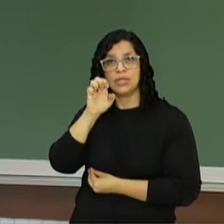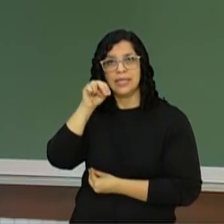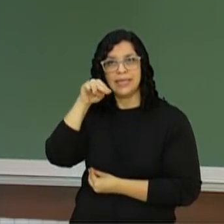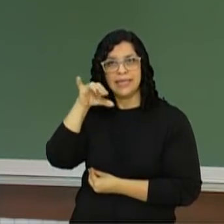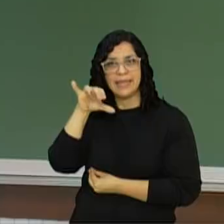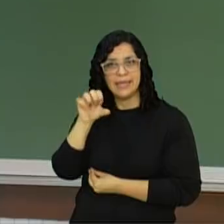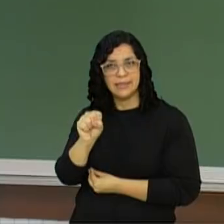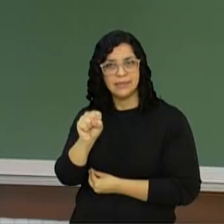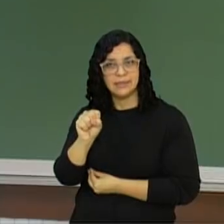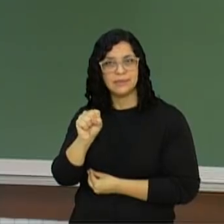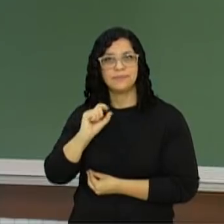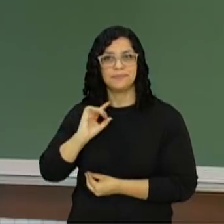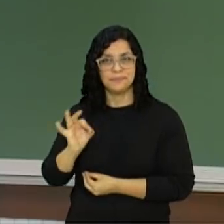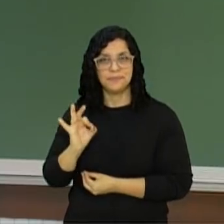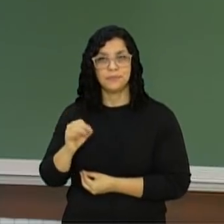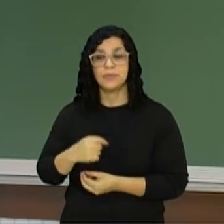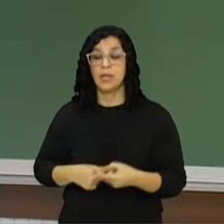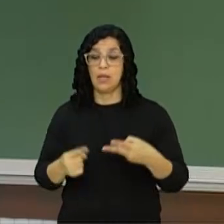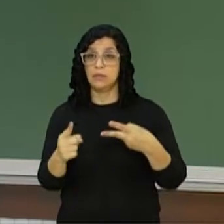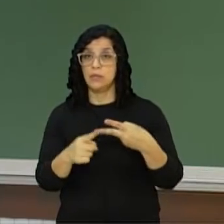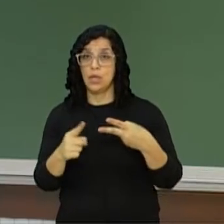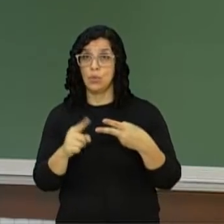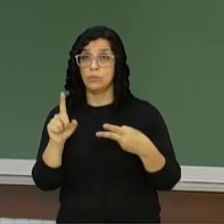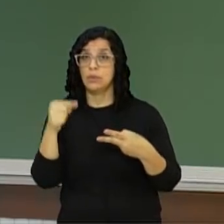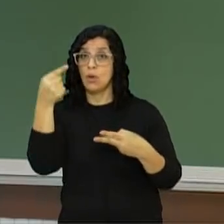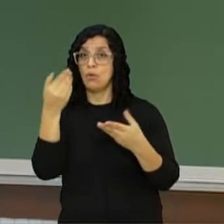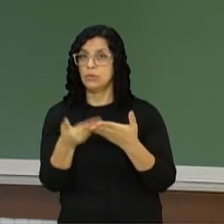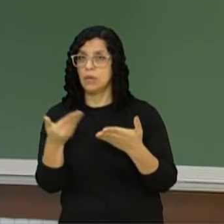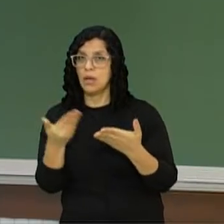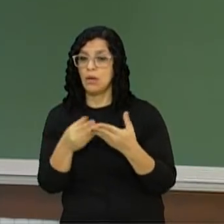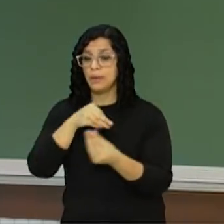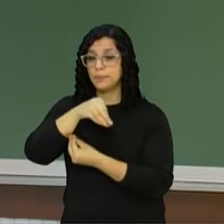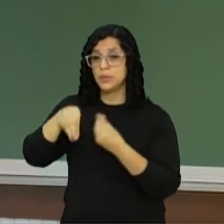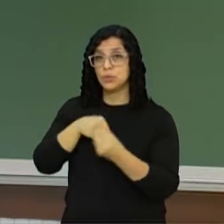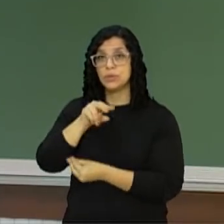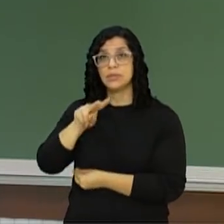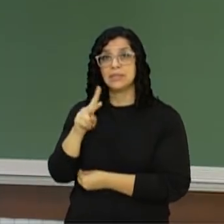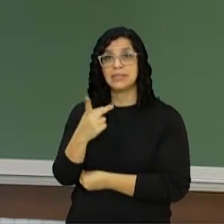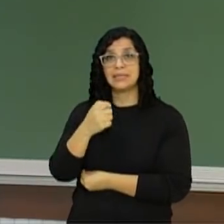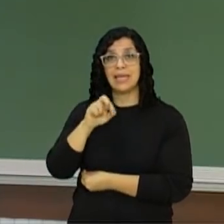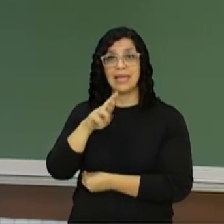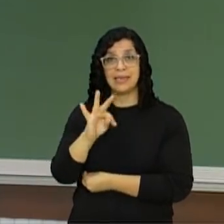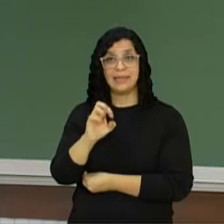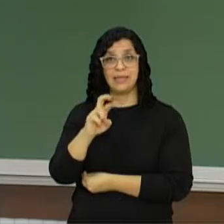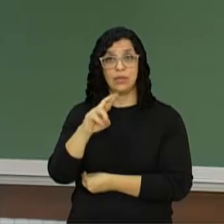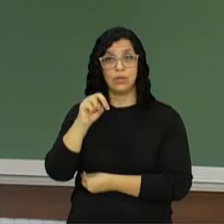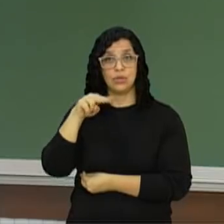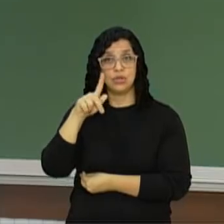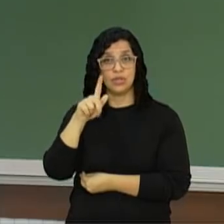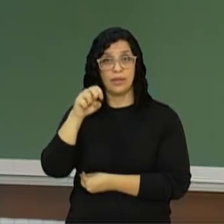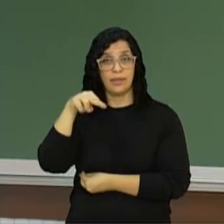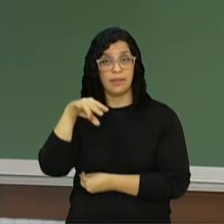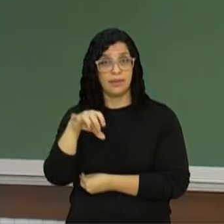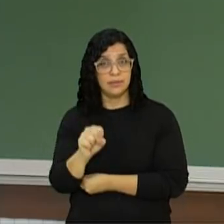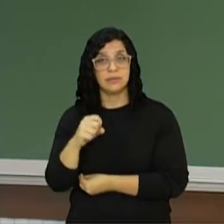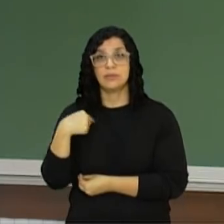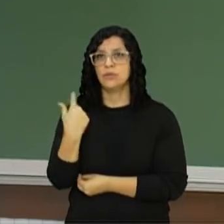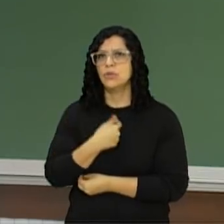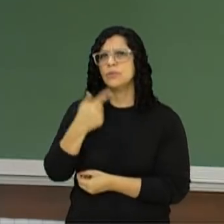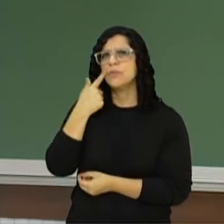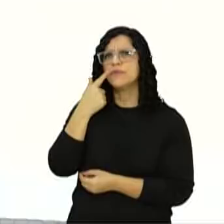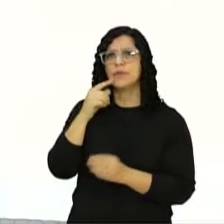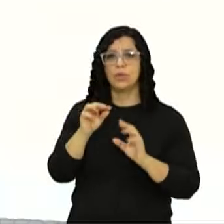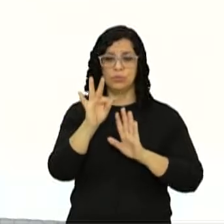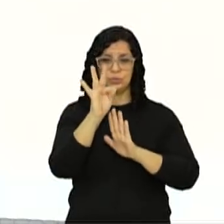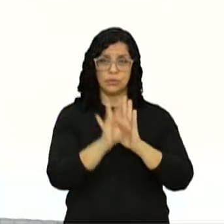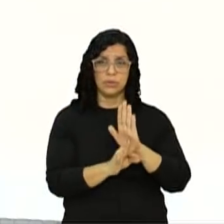misturas homogêneas. E na parte 2, nós vamos falar das misturas homogêneas. Então, olhem o texto que nós temos na tela.